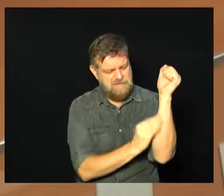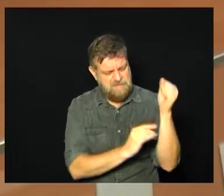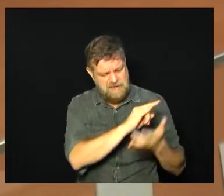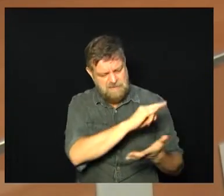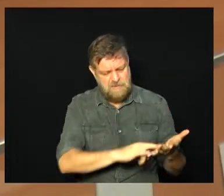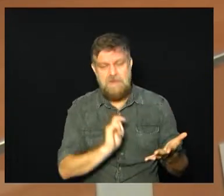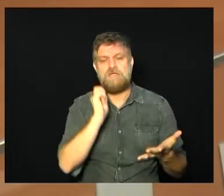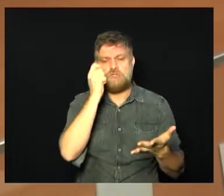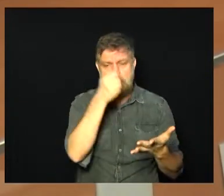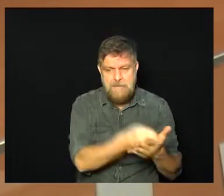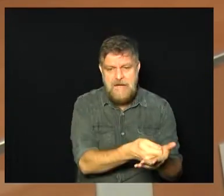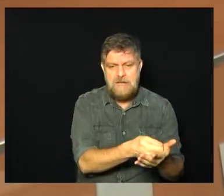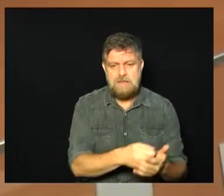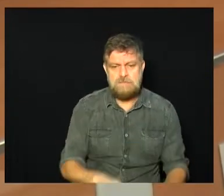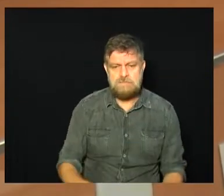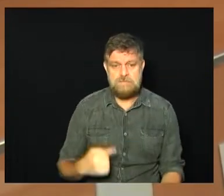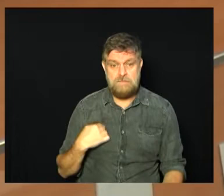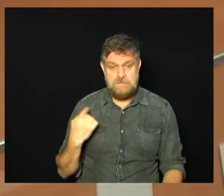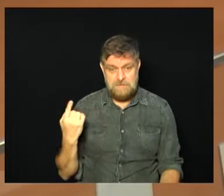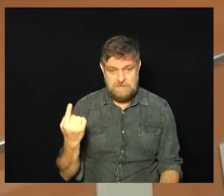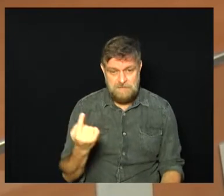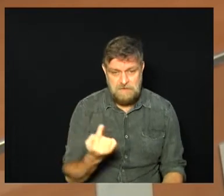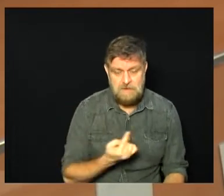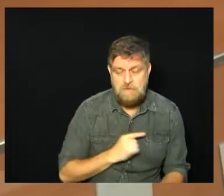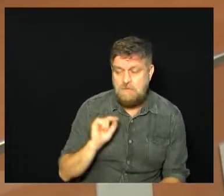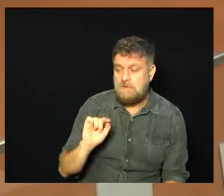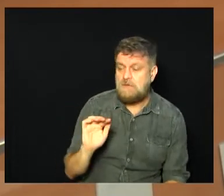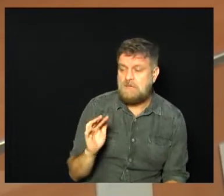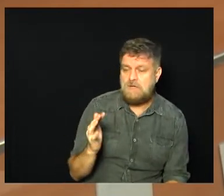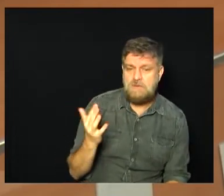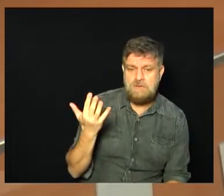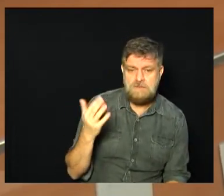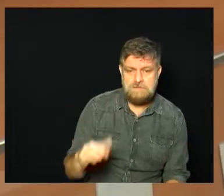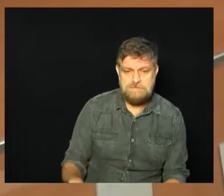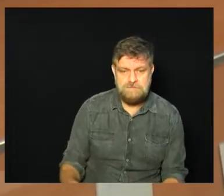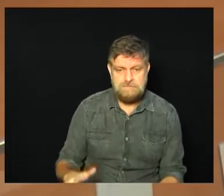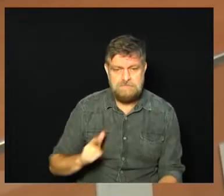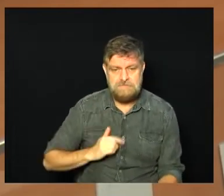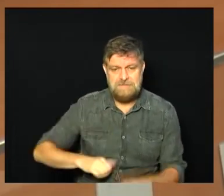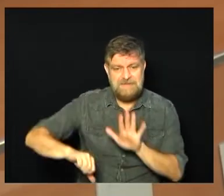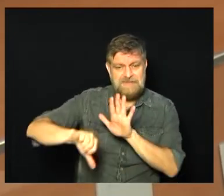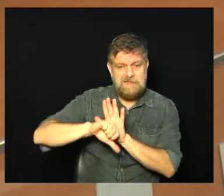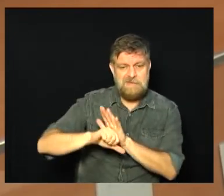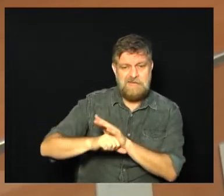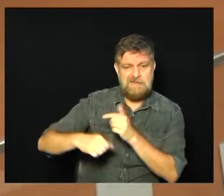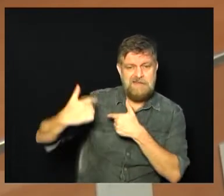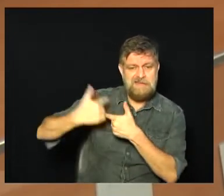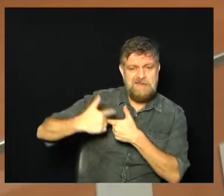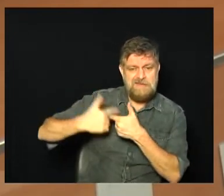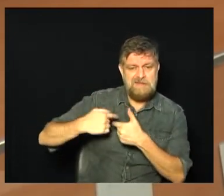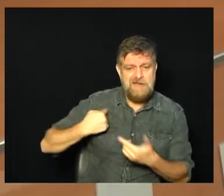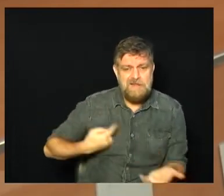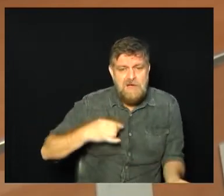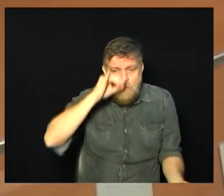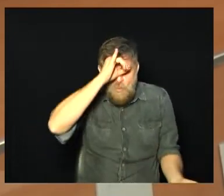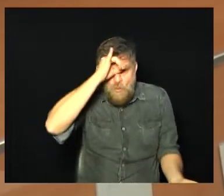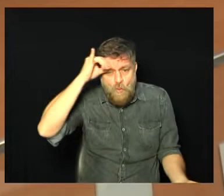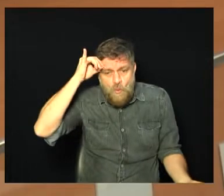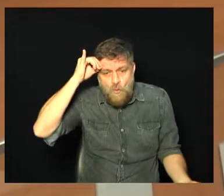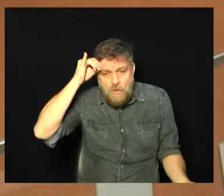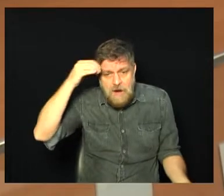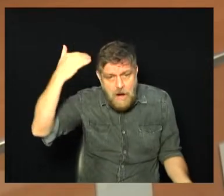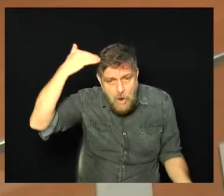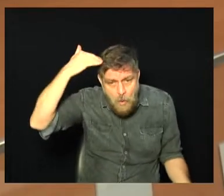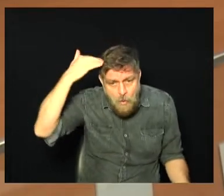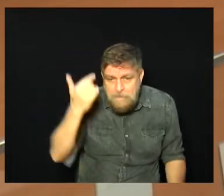paga. Então, nós fomos, de certa forma, incriminados por um motivo que nós não tínhamos culpa de ter feito